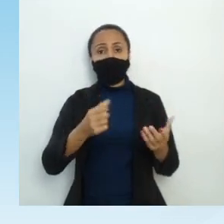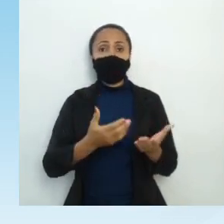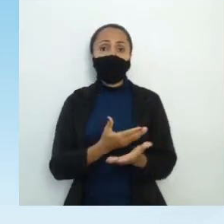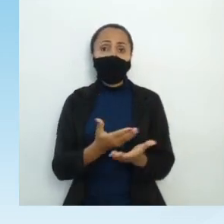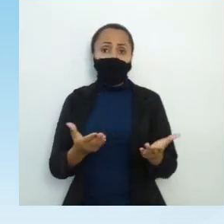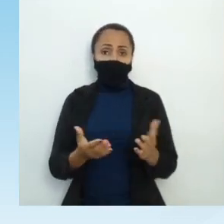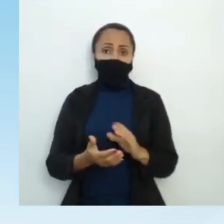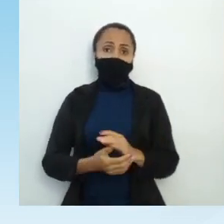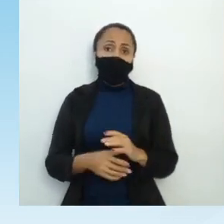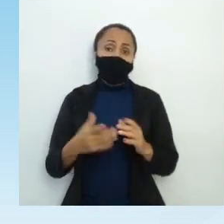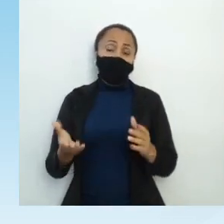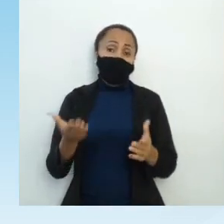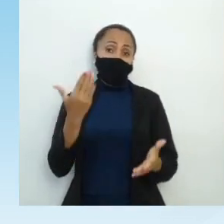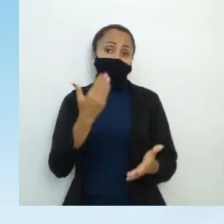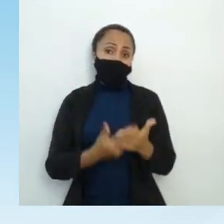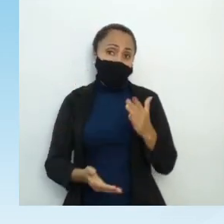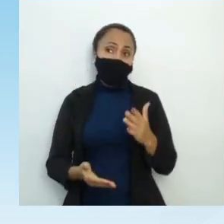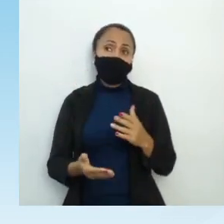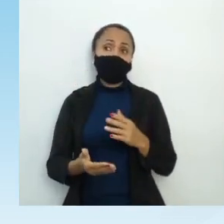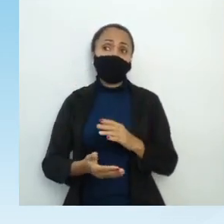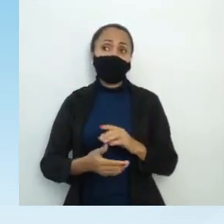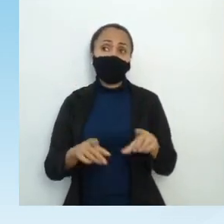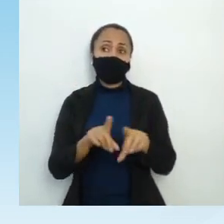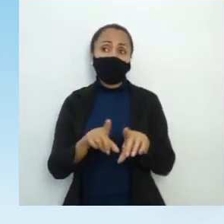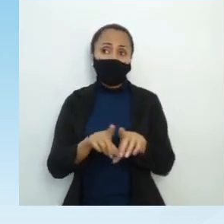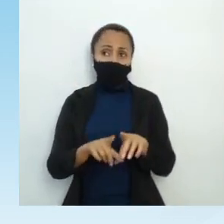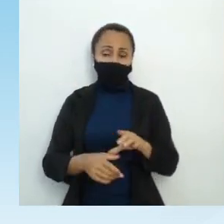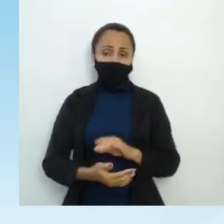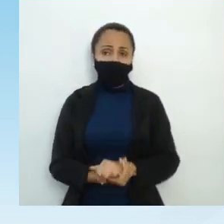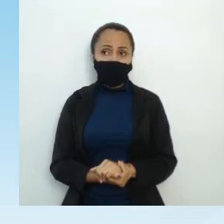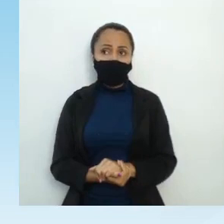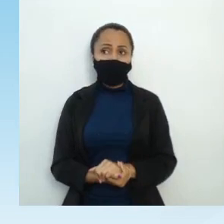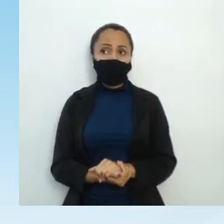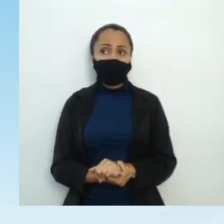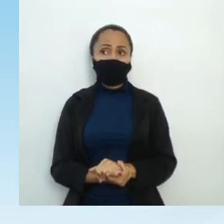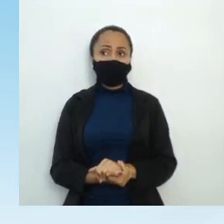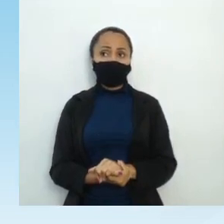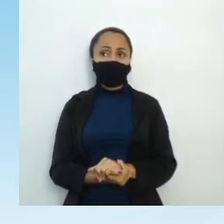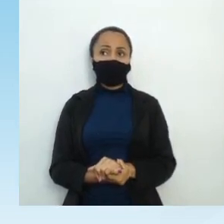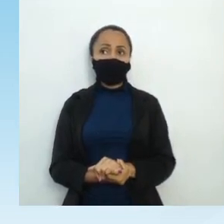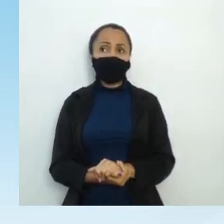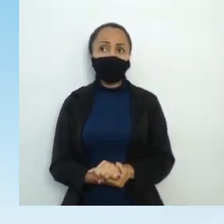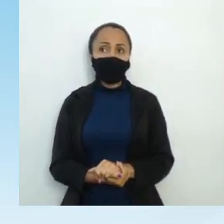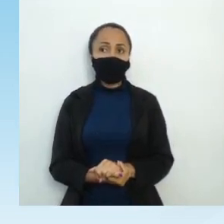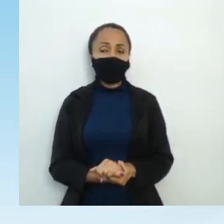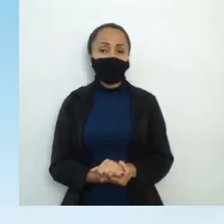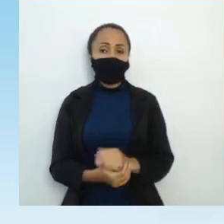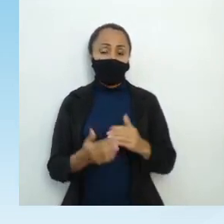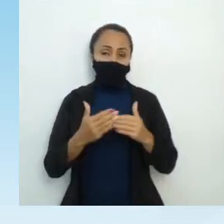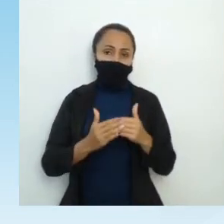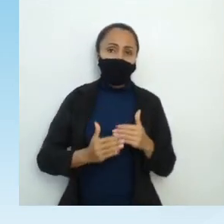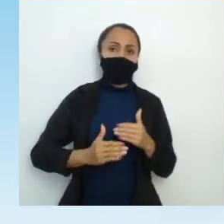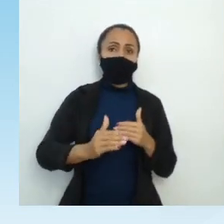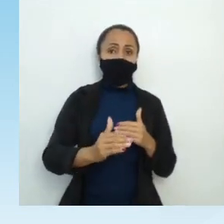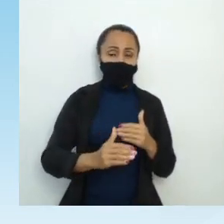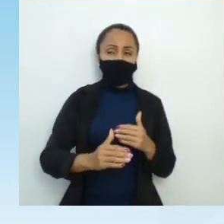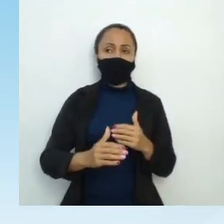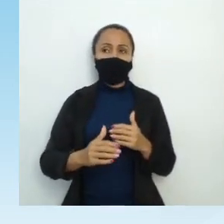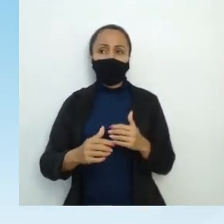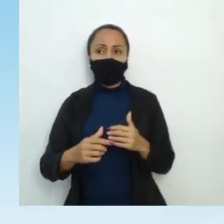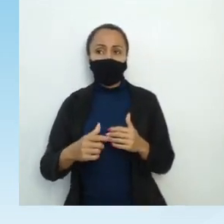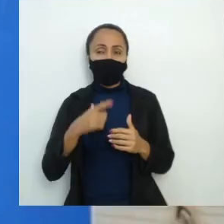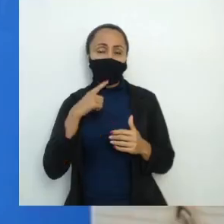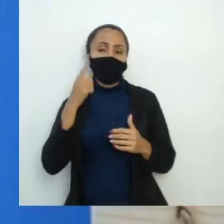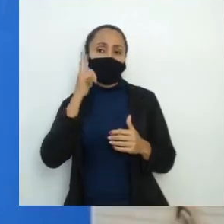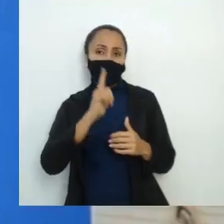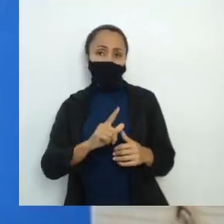o perder da sua cabeça, ele terá a cabeça cortada. Bom, A partir do instante que Oliver Cromwell consegue